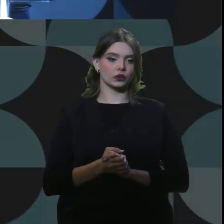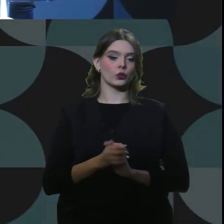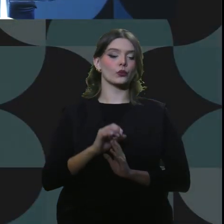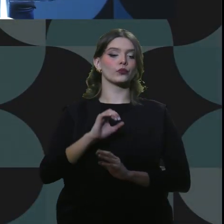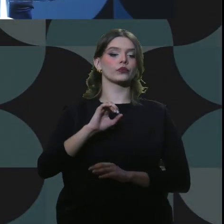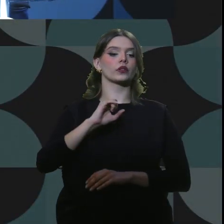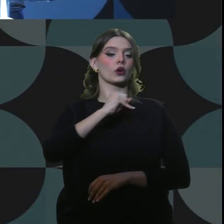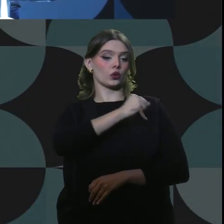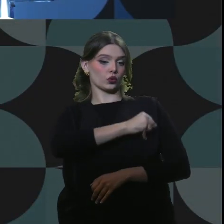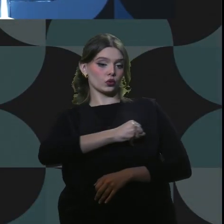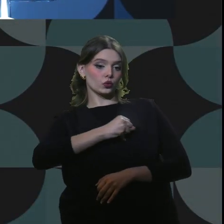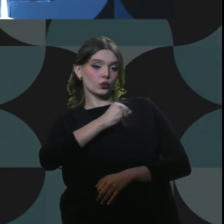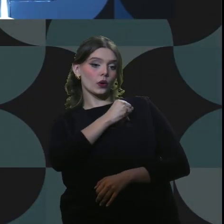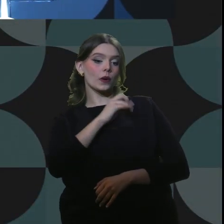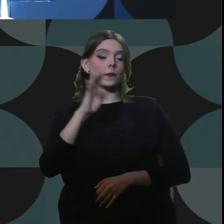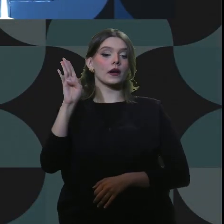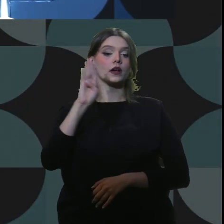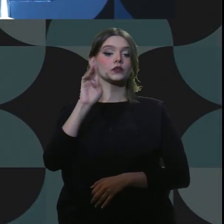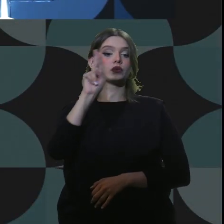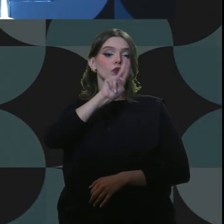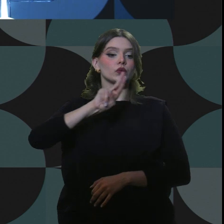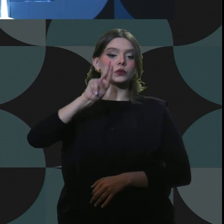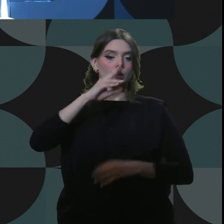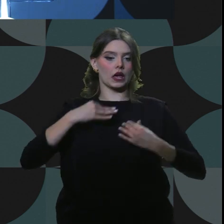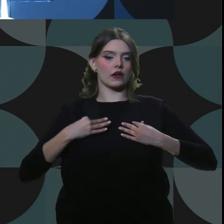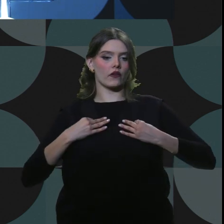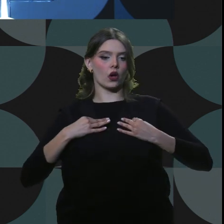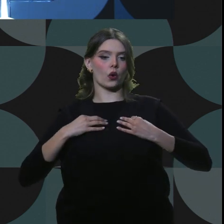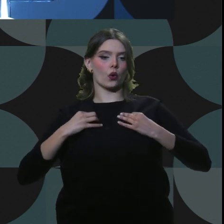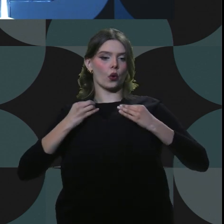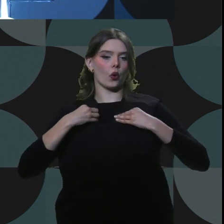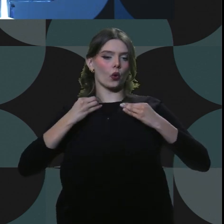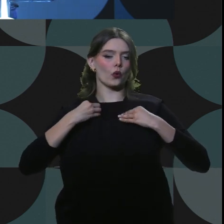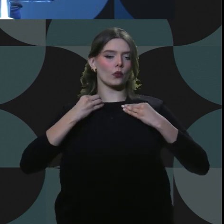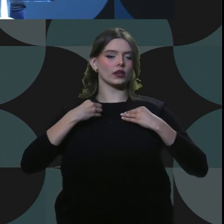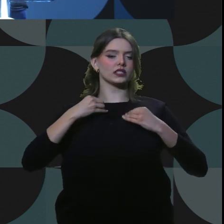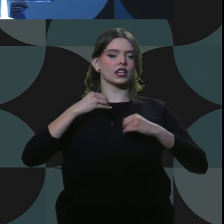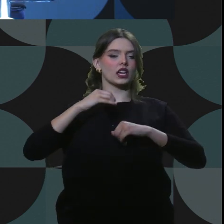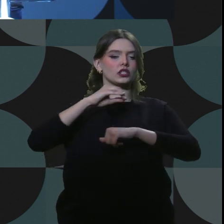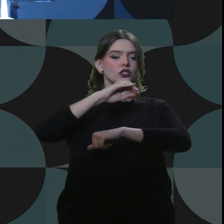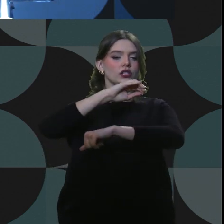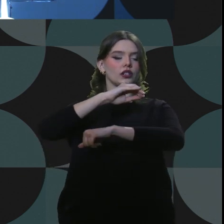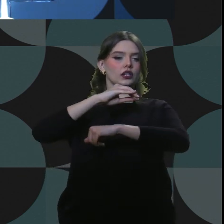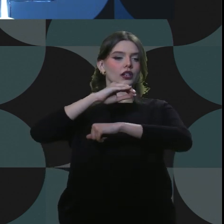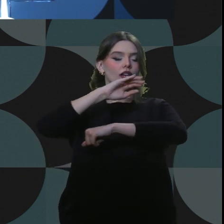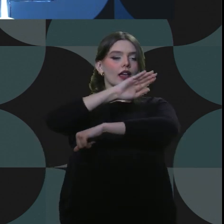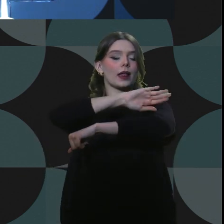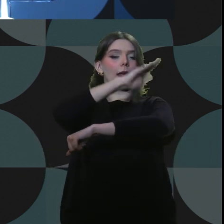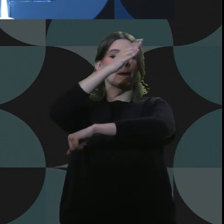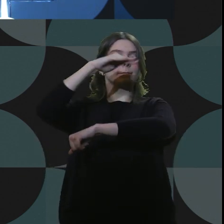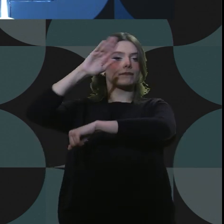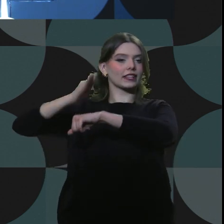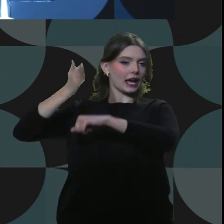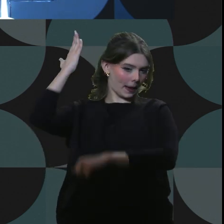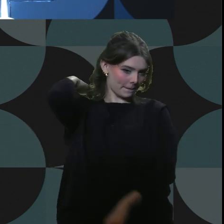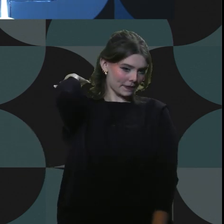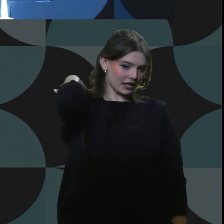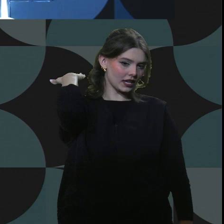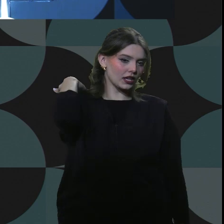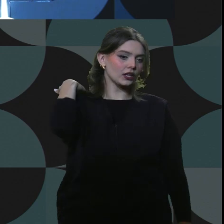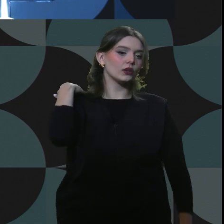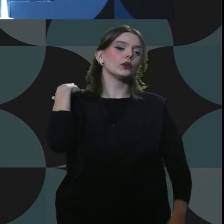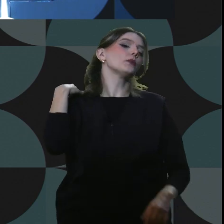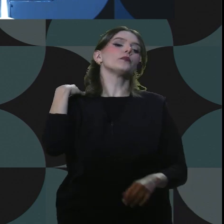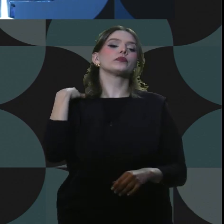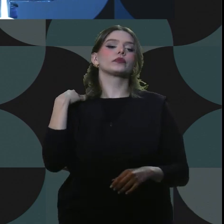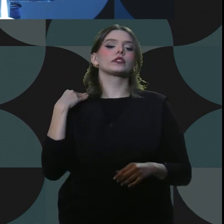usava João vestes de pelo de camelo e um cinto de couro. A sua alimentação eram gafanhotos